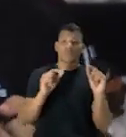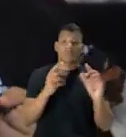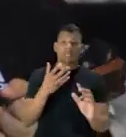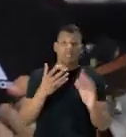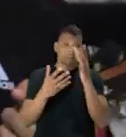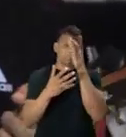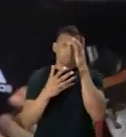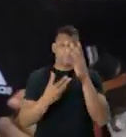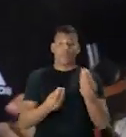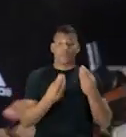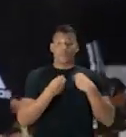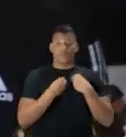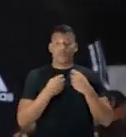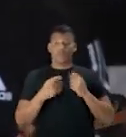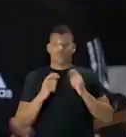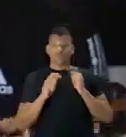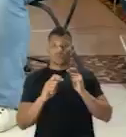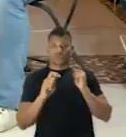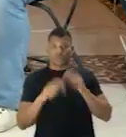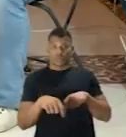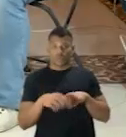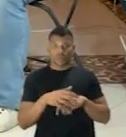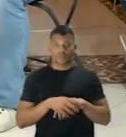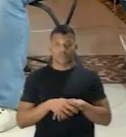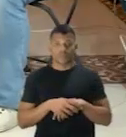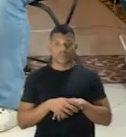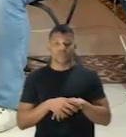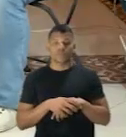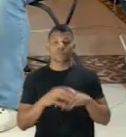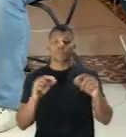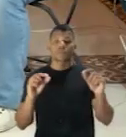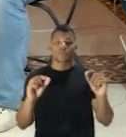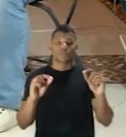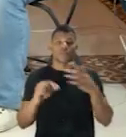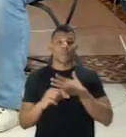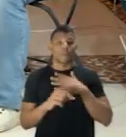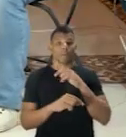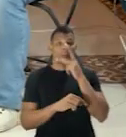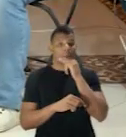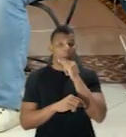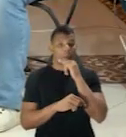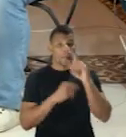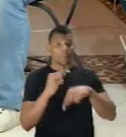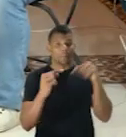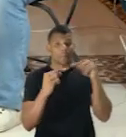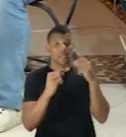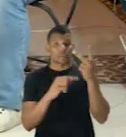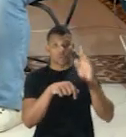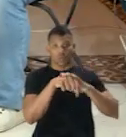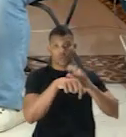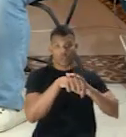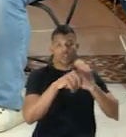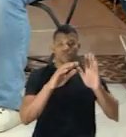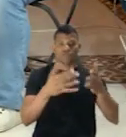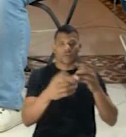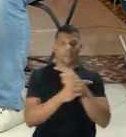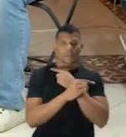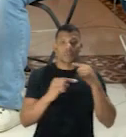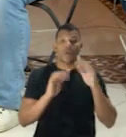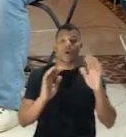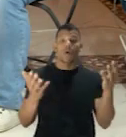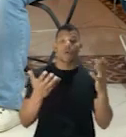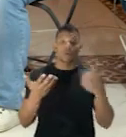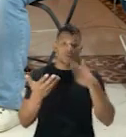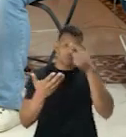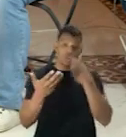concebeu. A missão do meu pai já foi cumprida. Vou cumprir a missão que Deus me